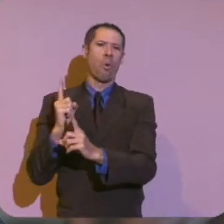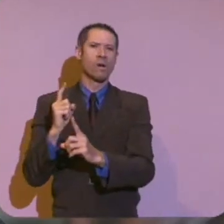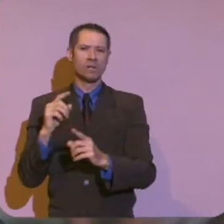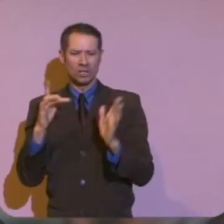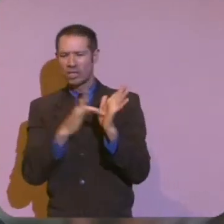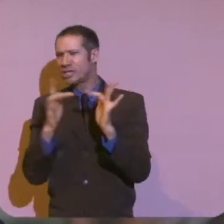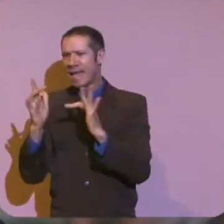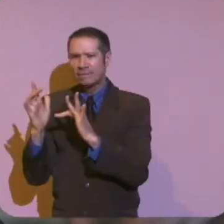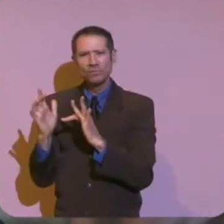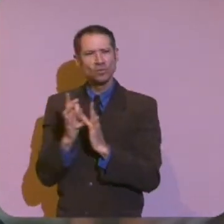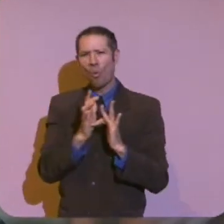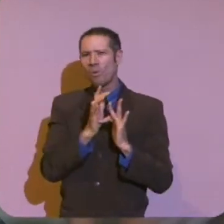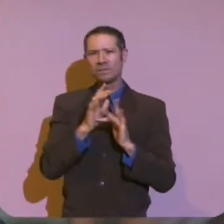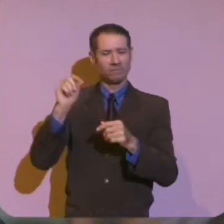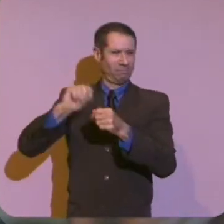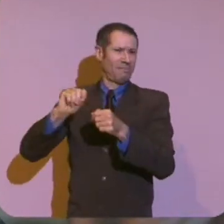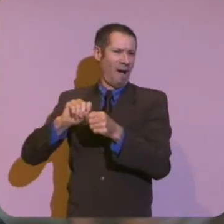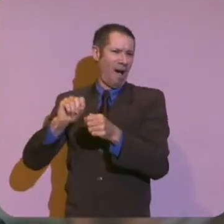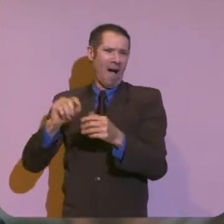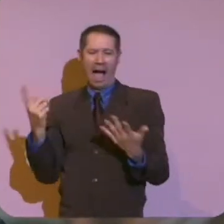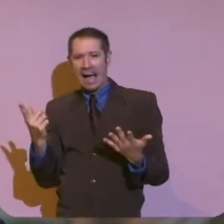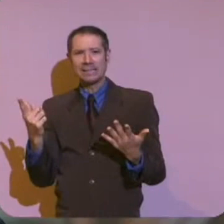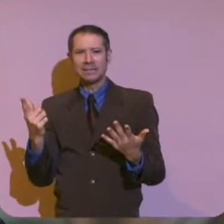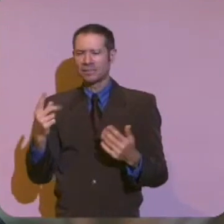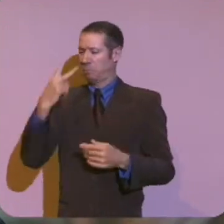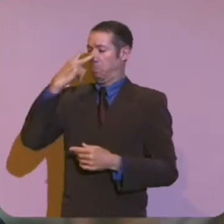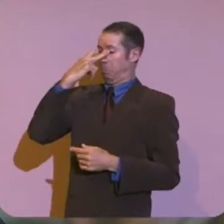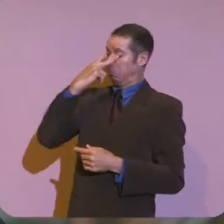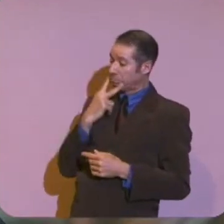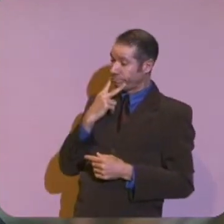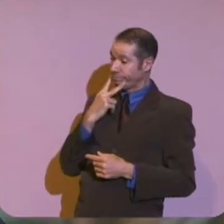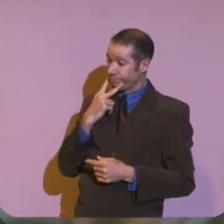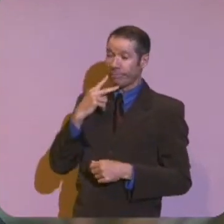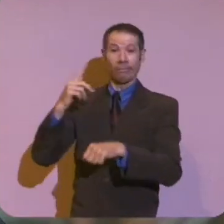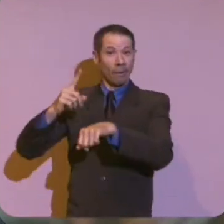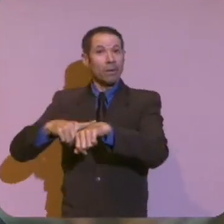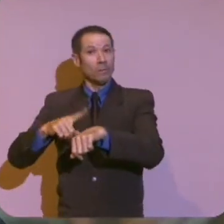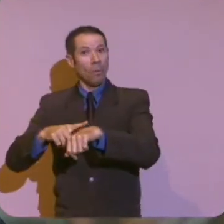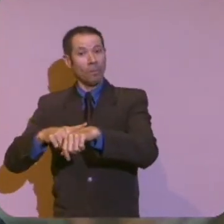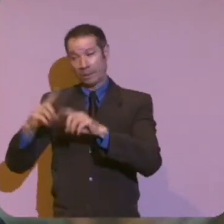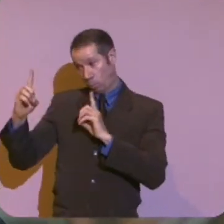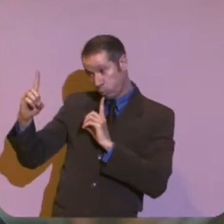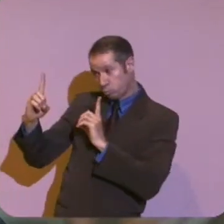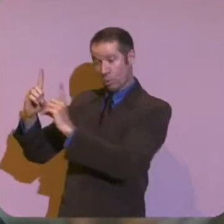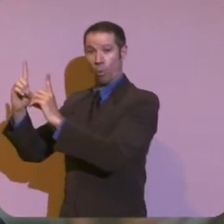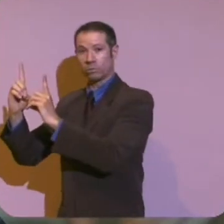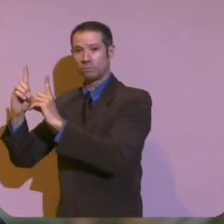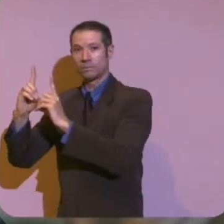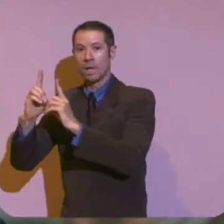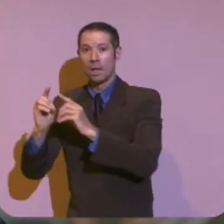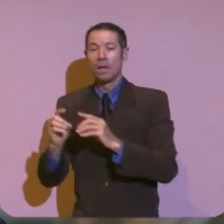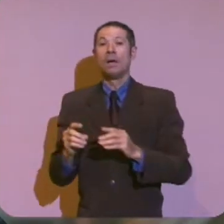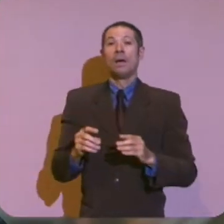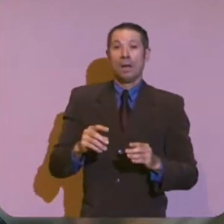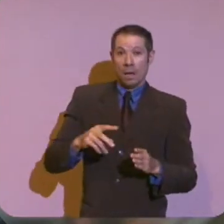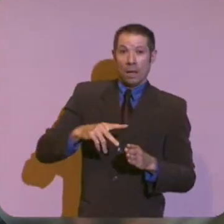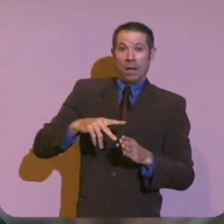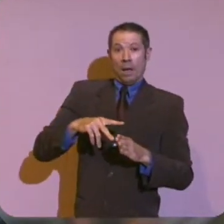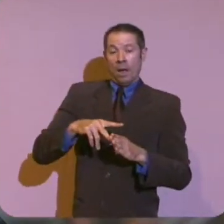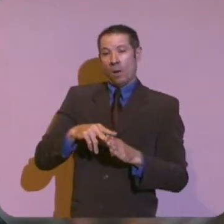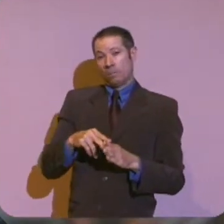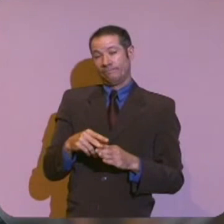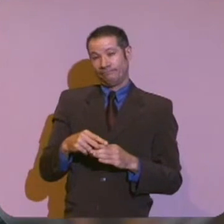Jesus, Jesus faz com que ele fique cego naquele momento, ele cai literalmente do